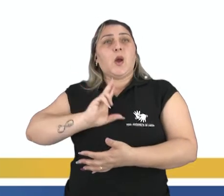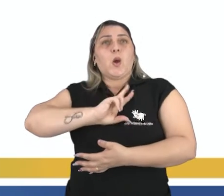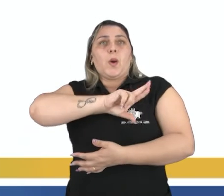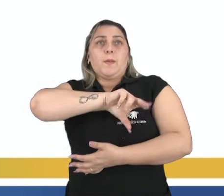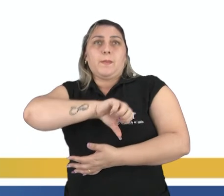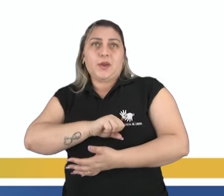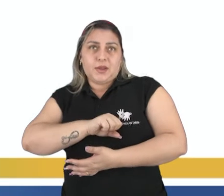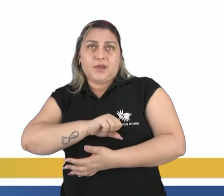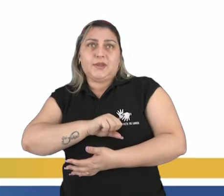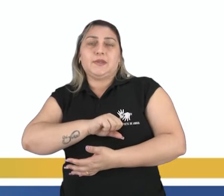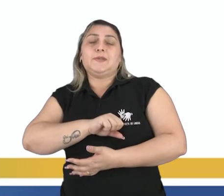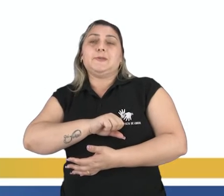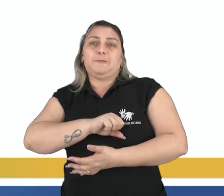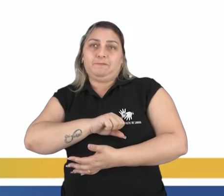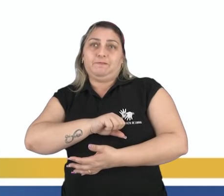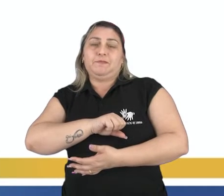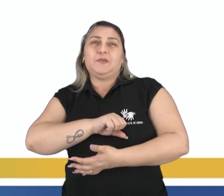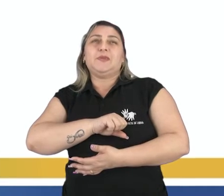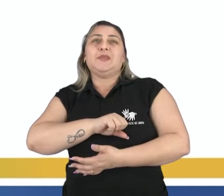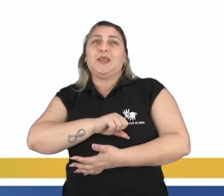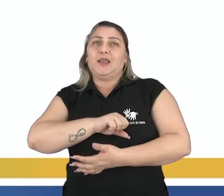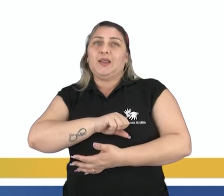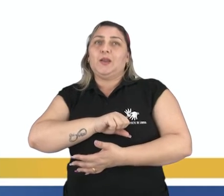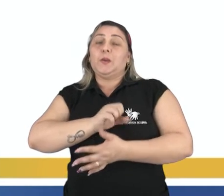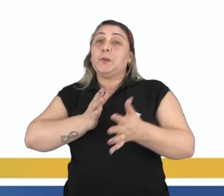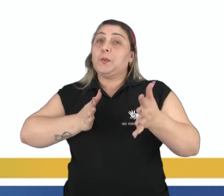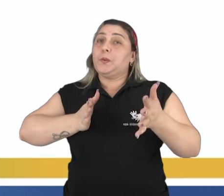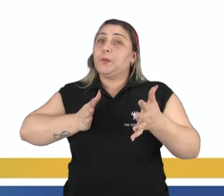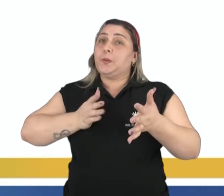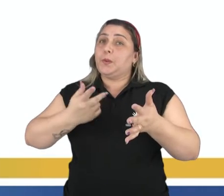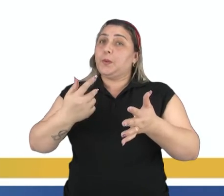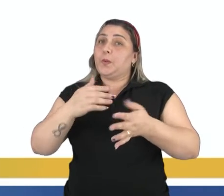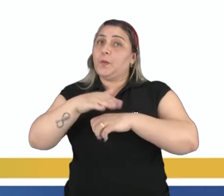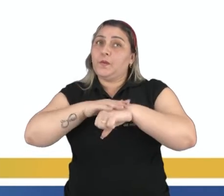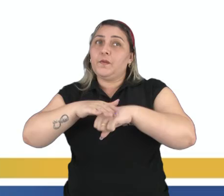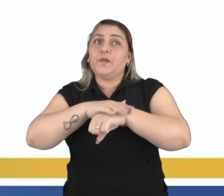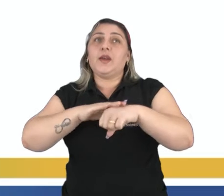romance, que pode ser longa narrativa em prosa,